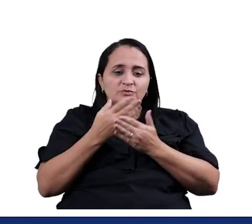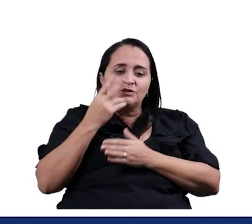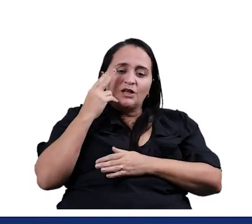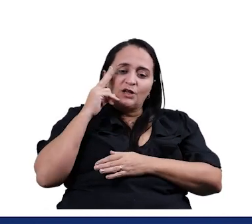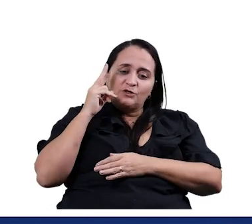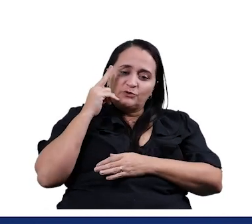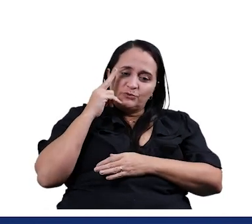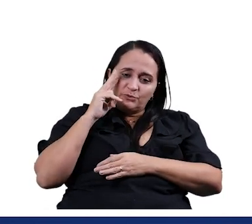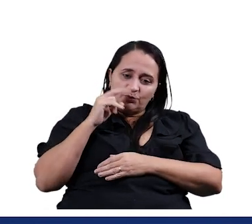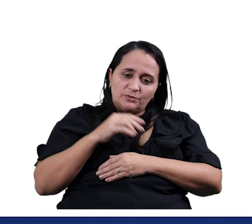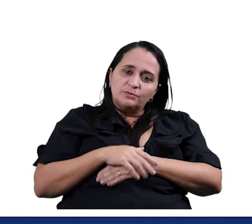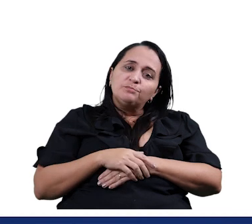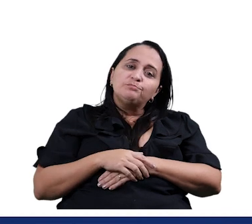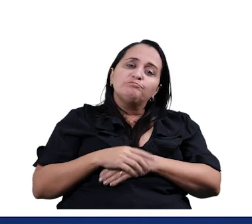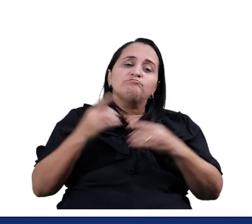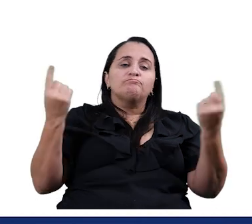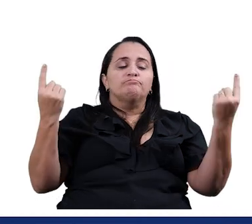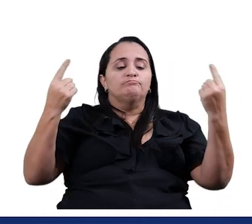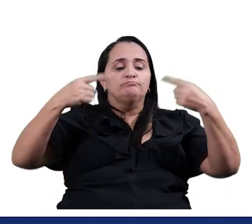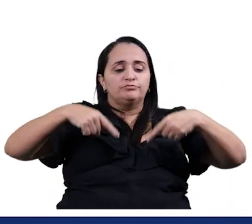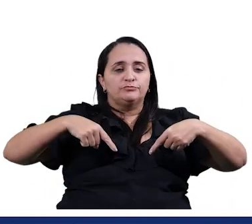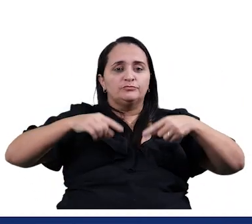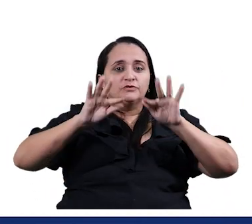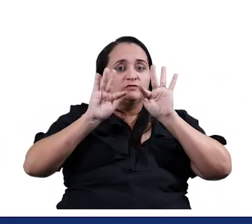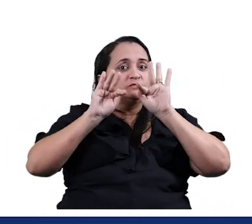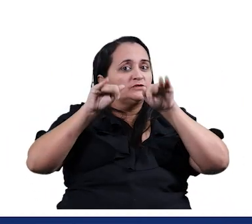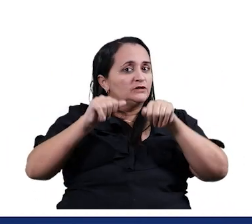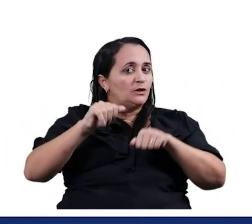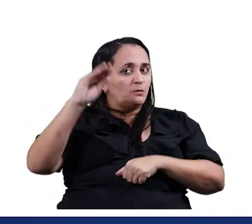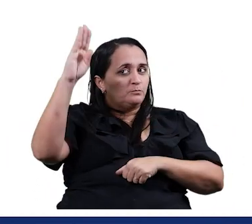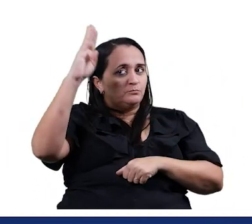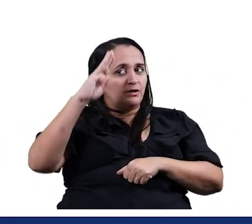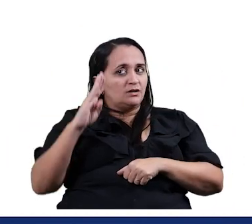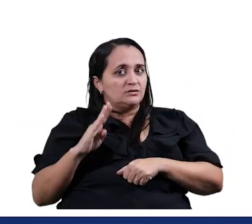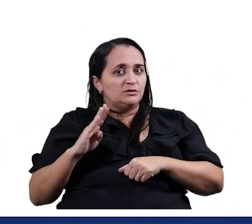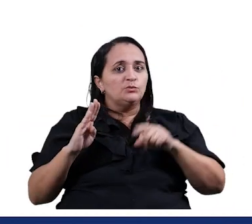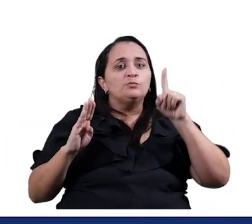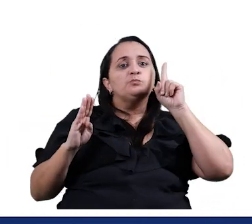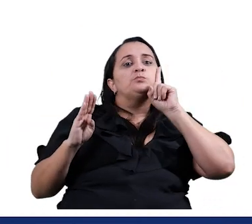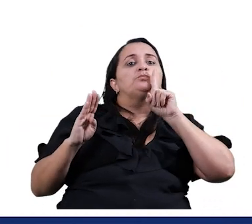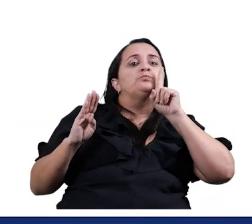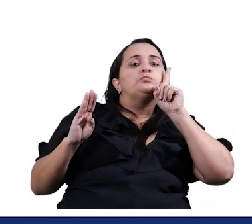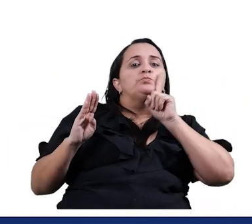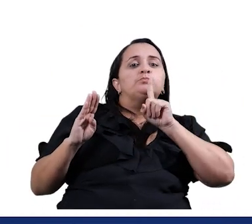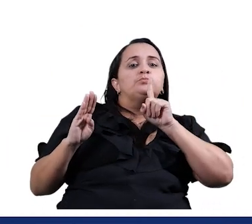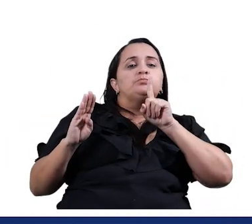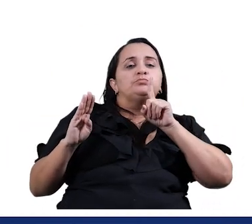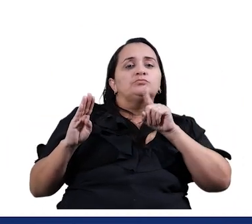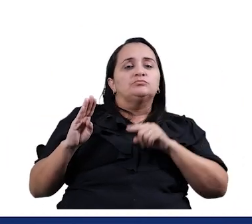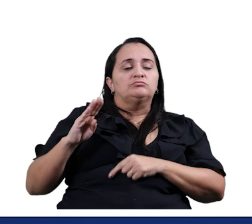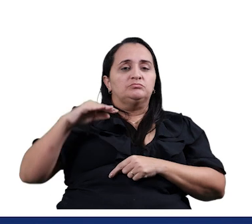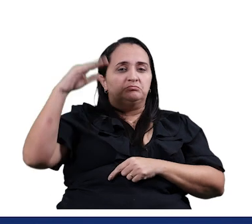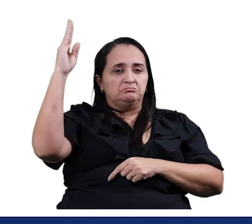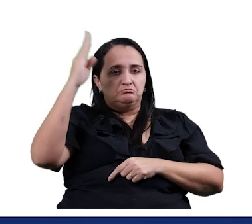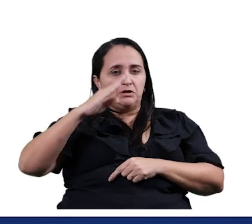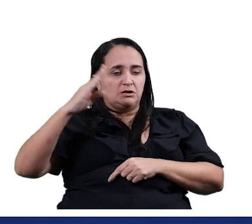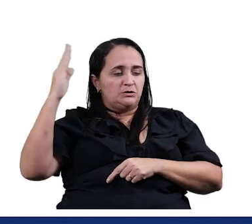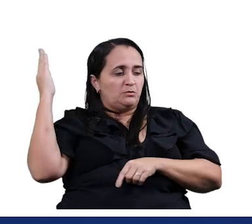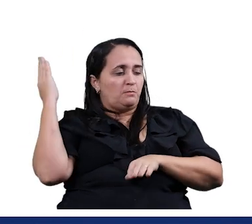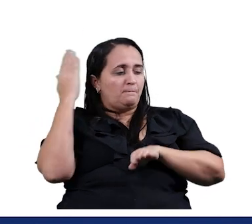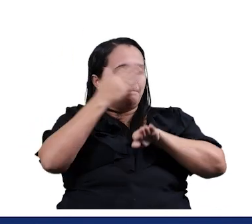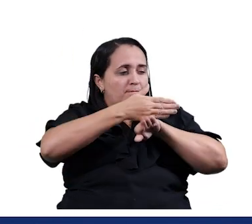história. Na final entre Brasil e Estados Unidos, a seleção brasileira levou